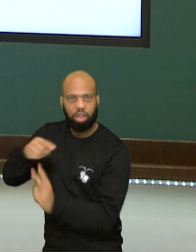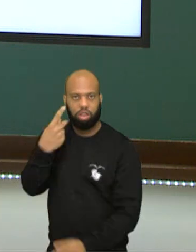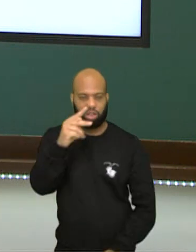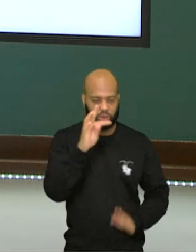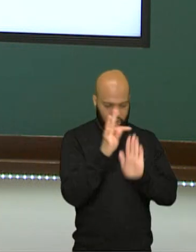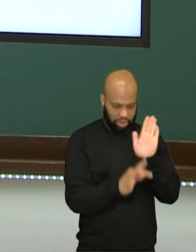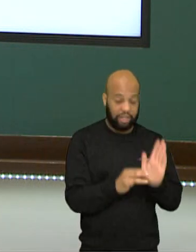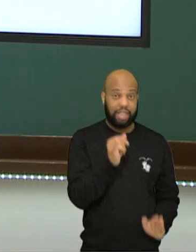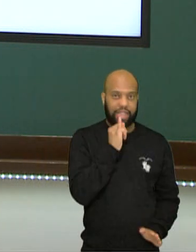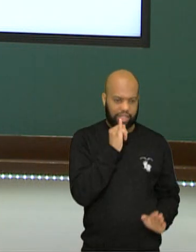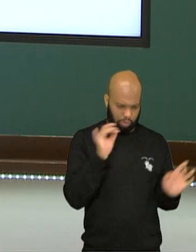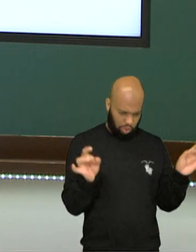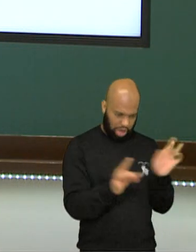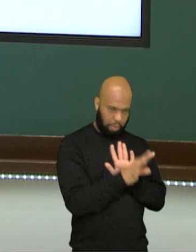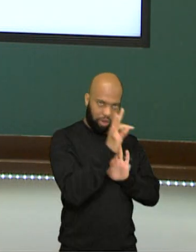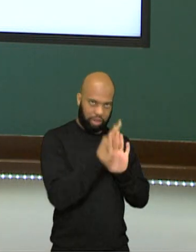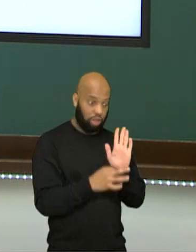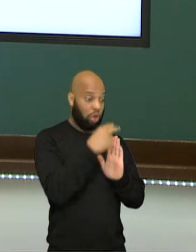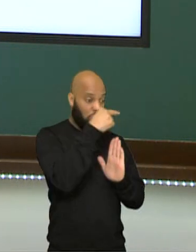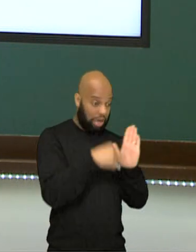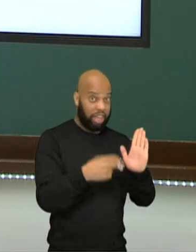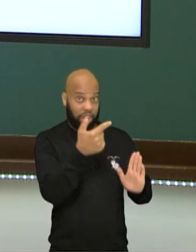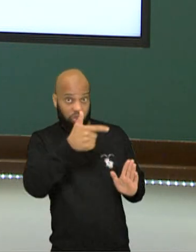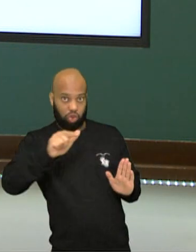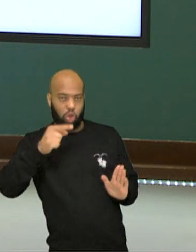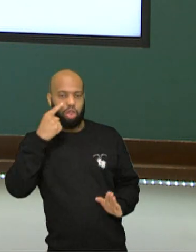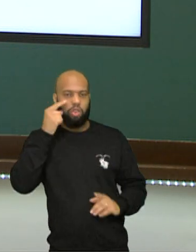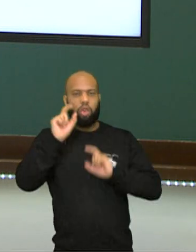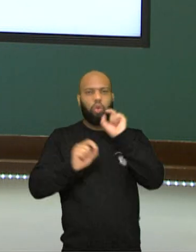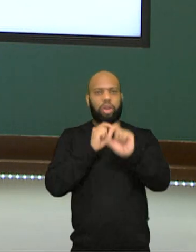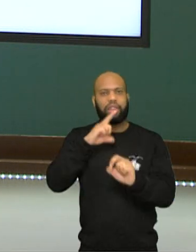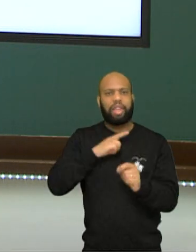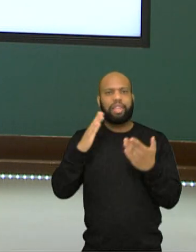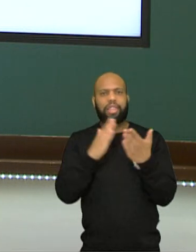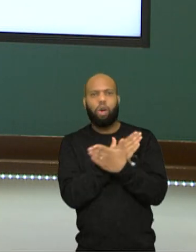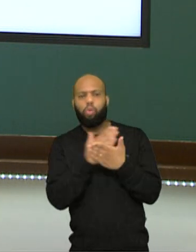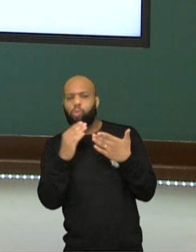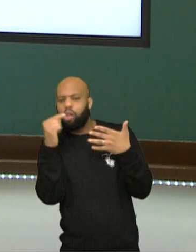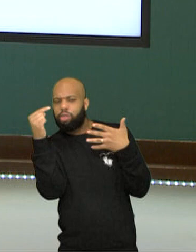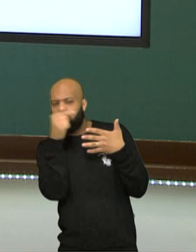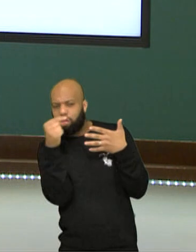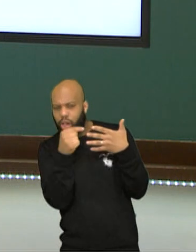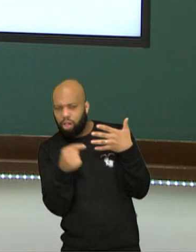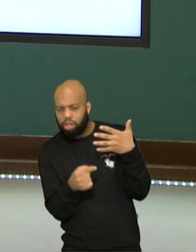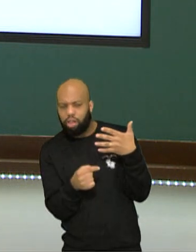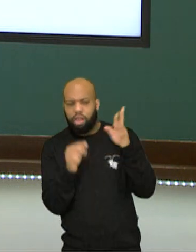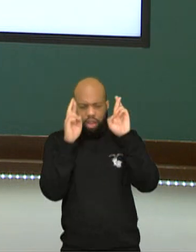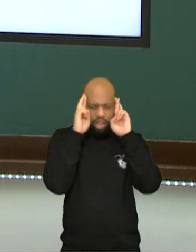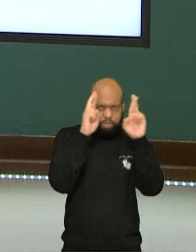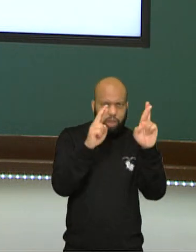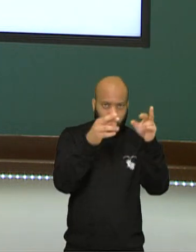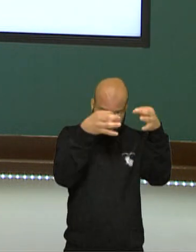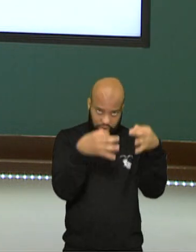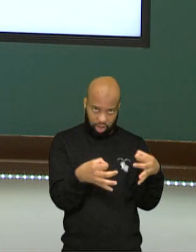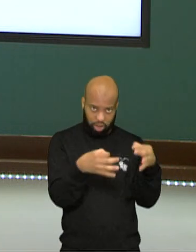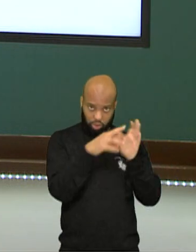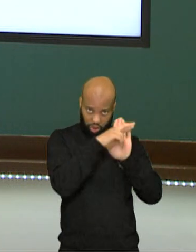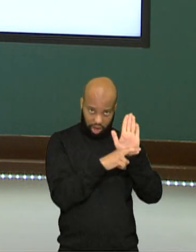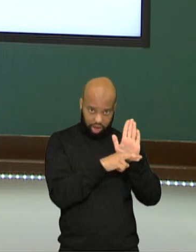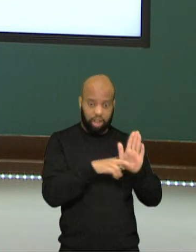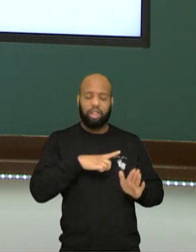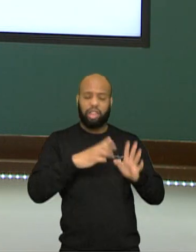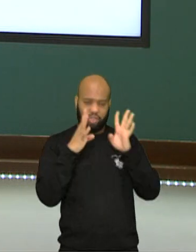finalizá-lo deve reler algumas vezes e verificar se alguns pontos você respeitou, se você teve uma atenção